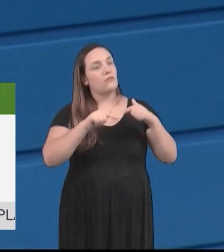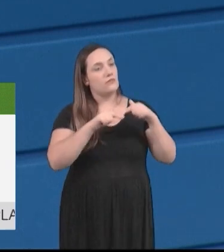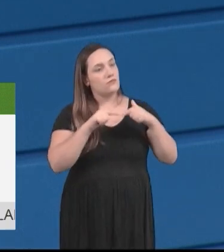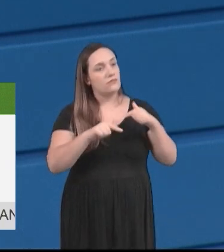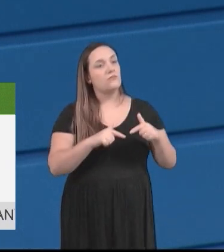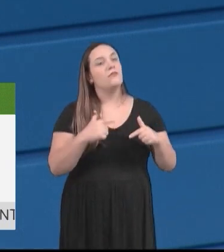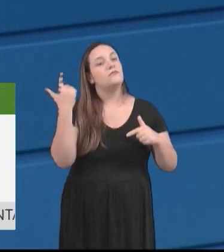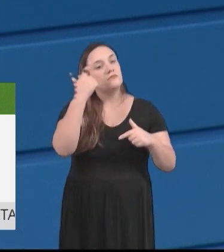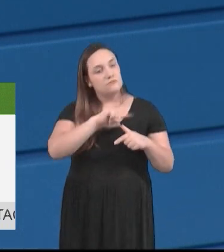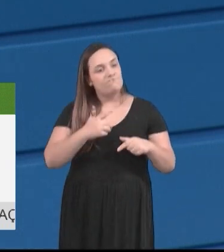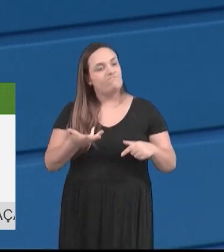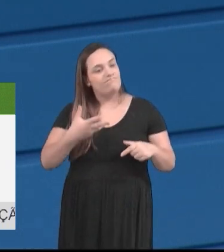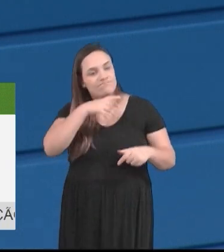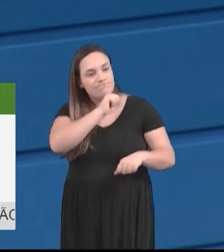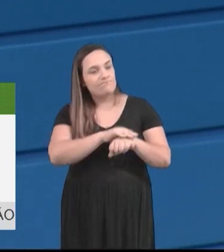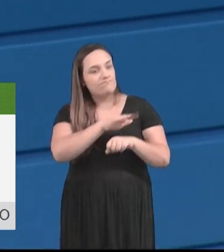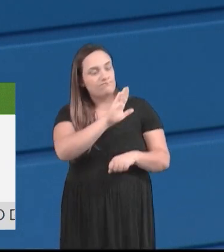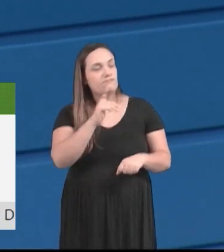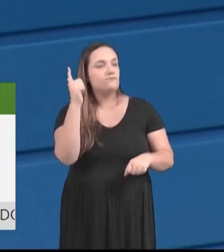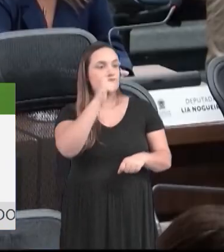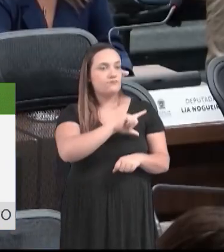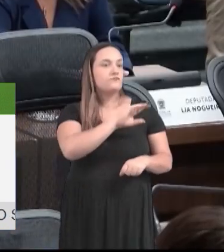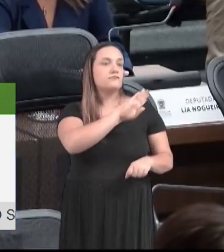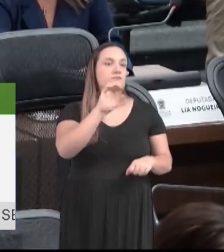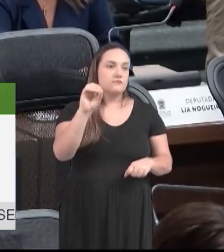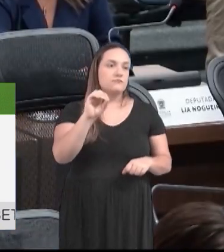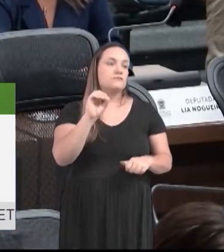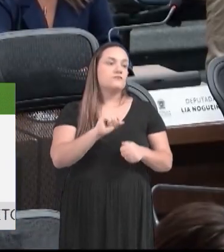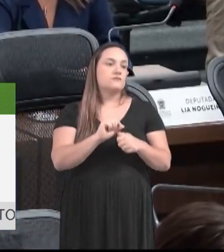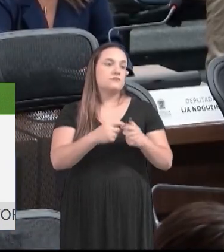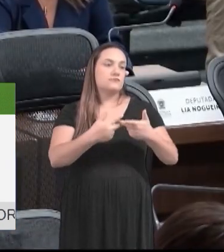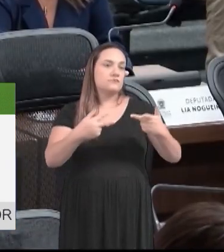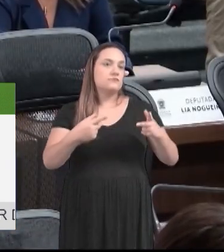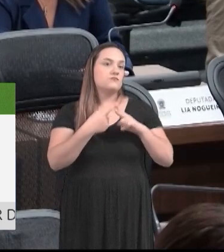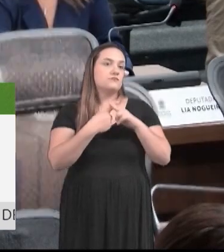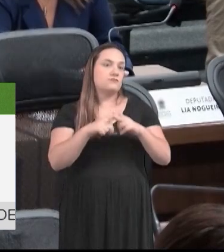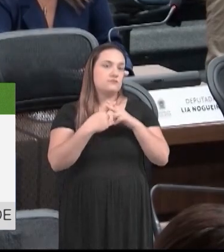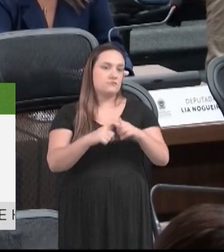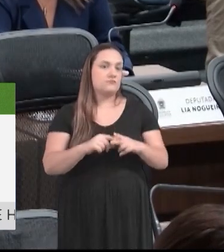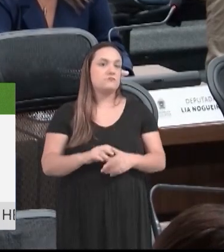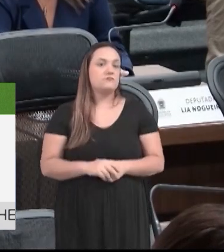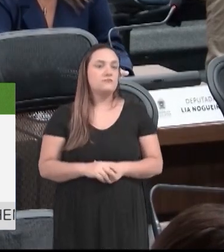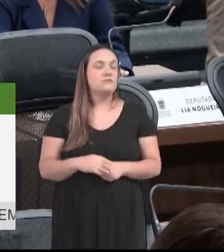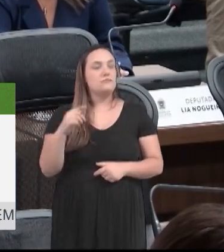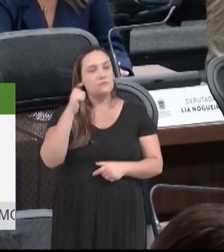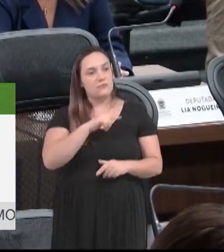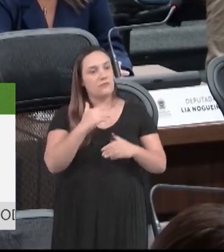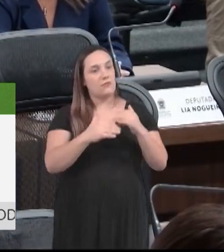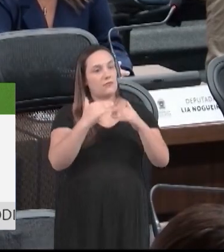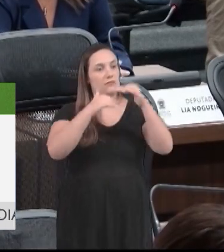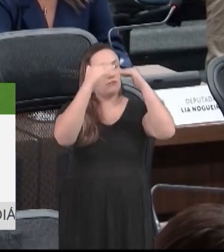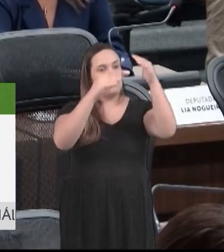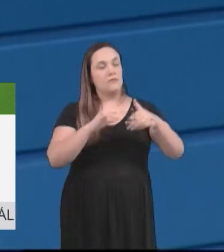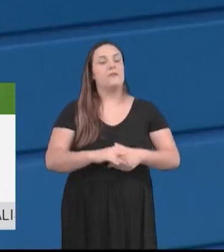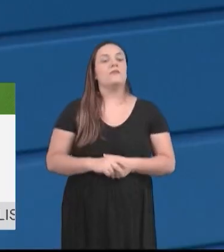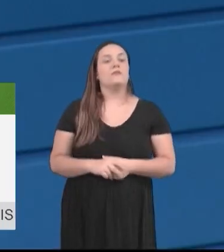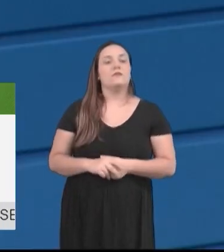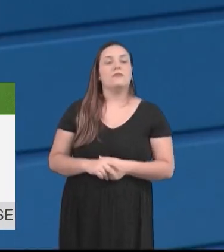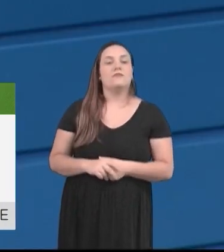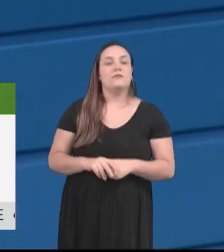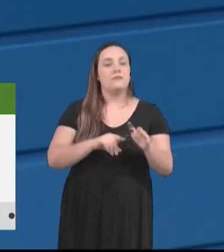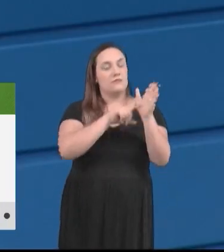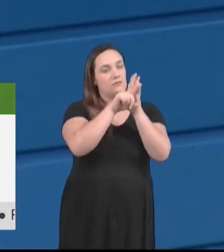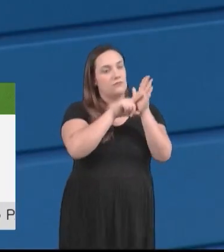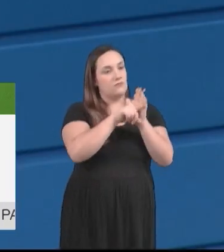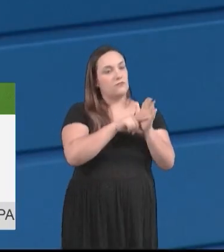agora consiga dar agilidade nos procedimentos lá e a gente possa avançar nos boletins de ocorrência, nos